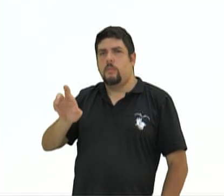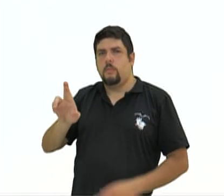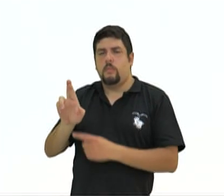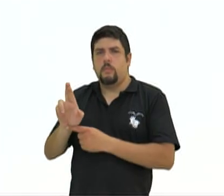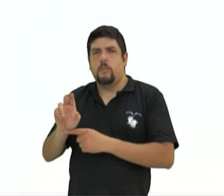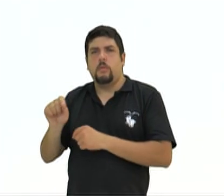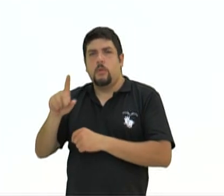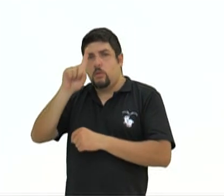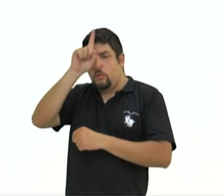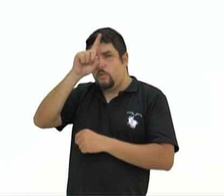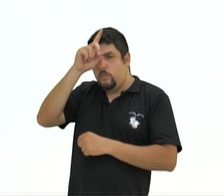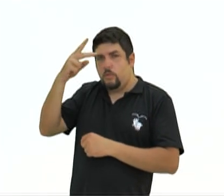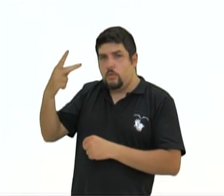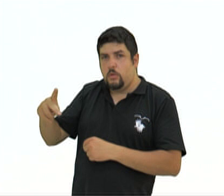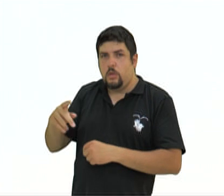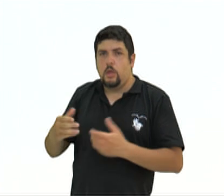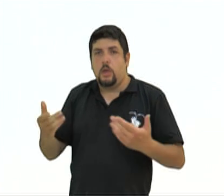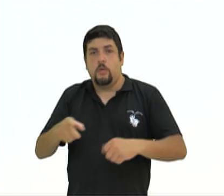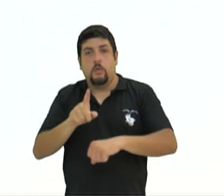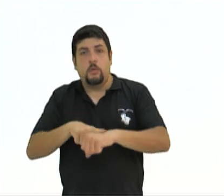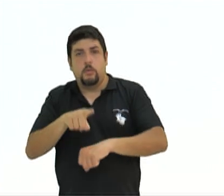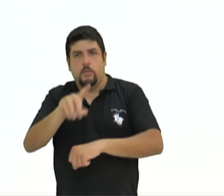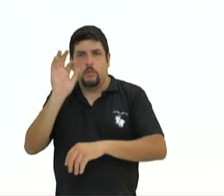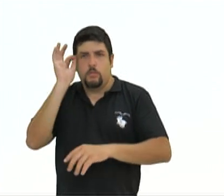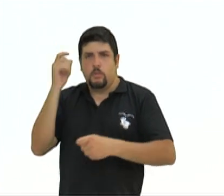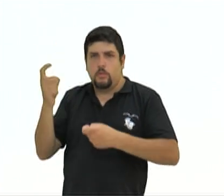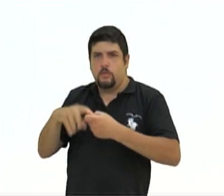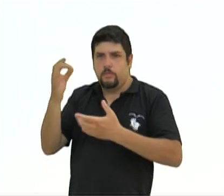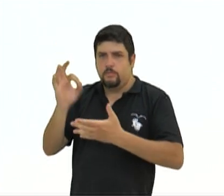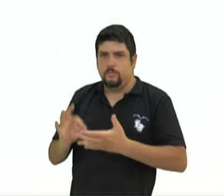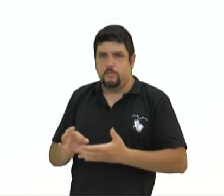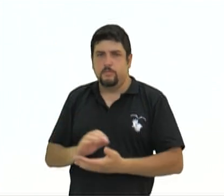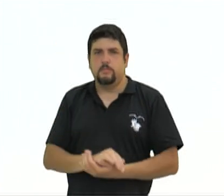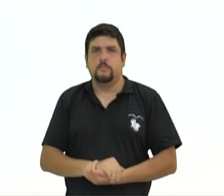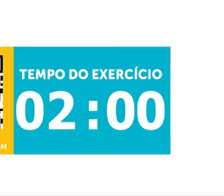cinematográfica. Tá? Vou dar um tempinho para você, quando a gente voltar a gente vai ver um filme bem legal.